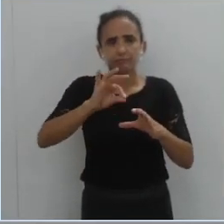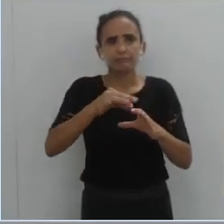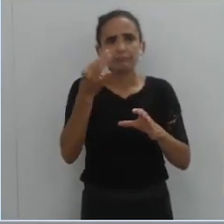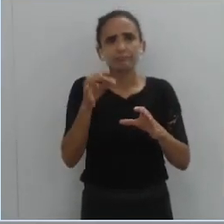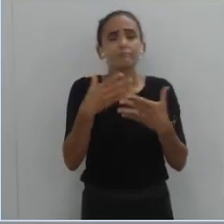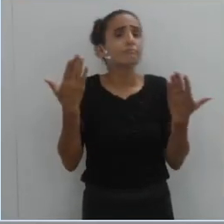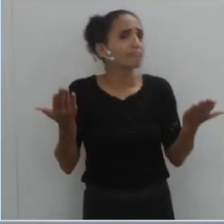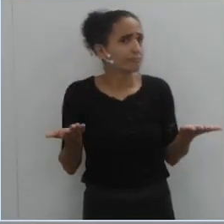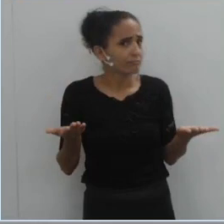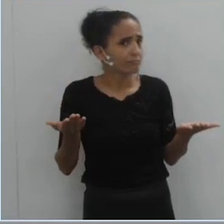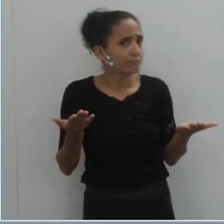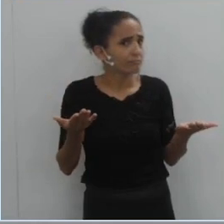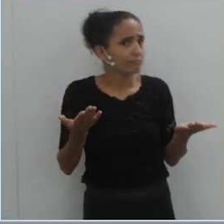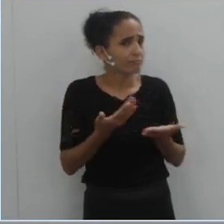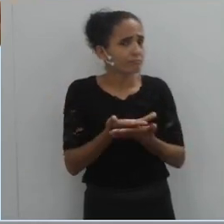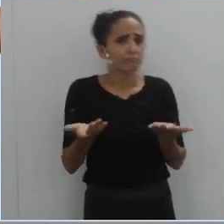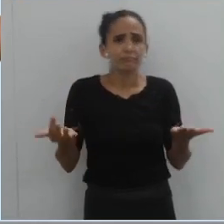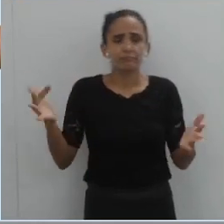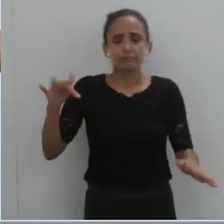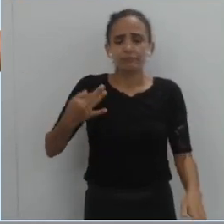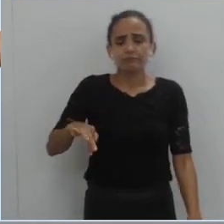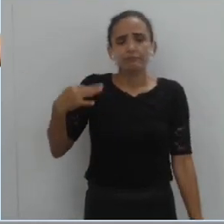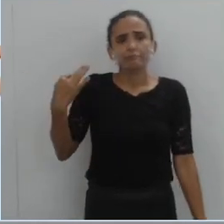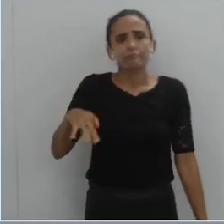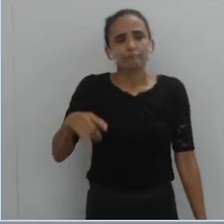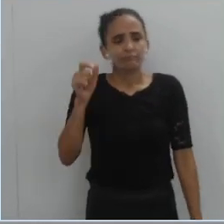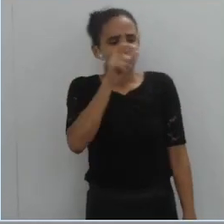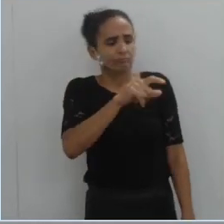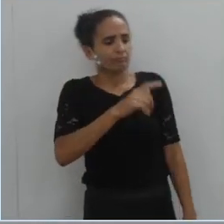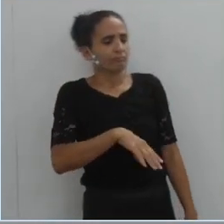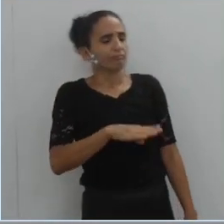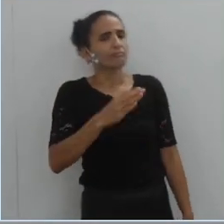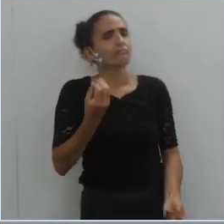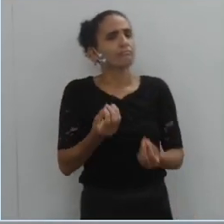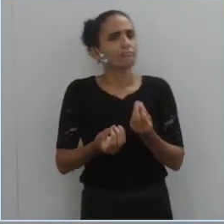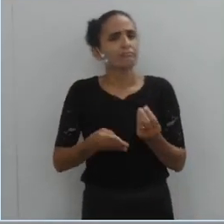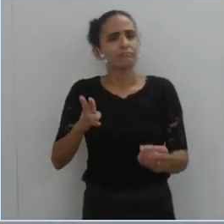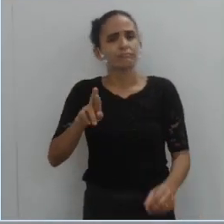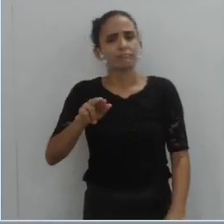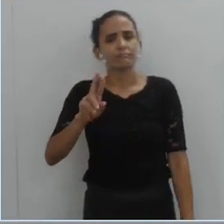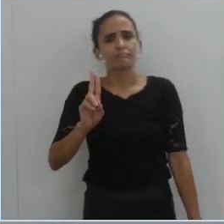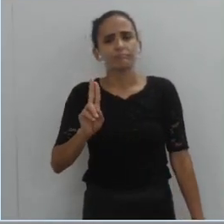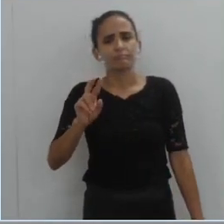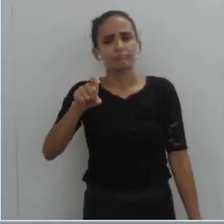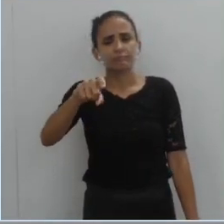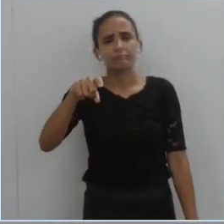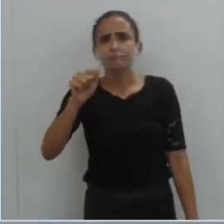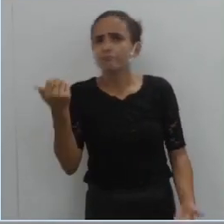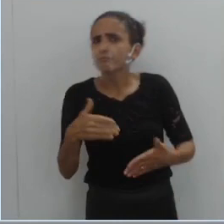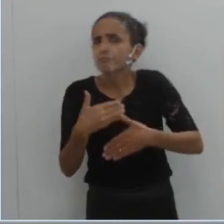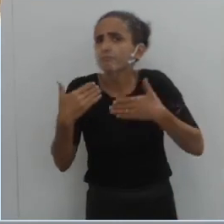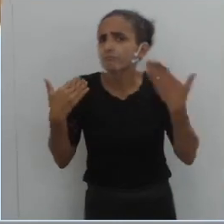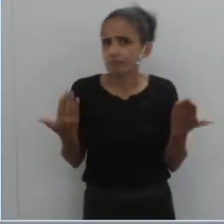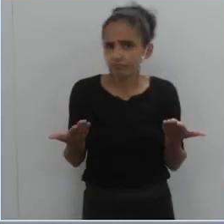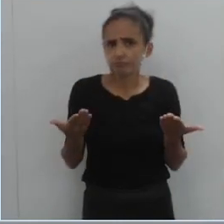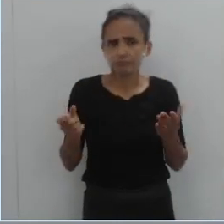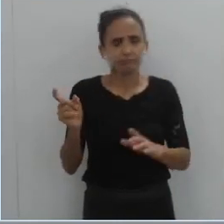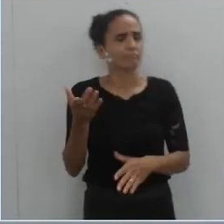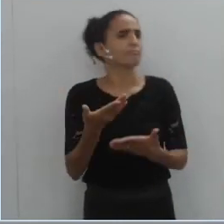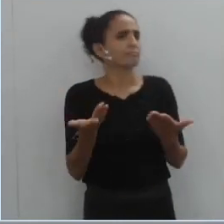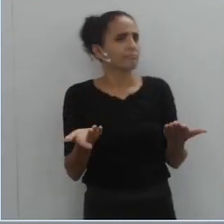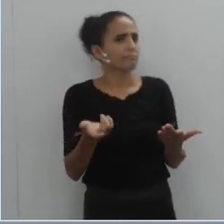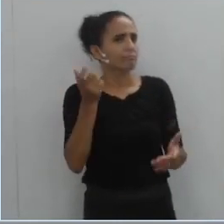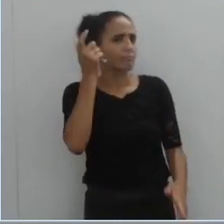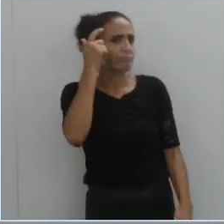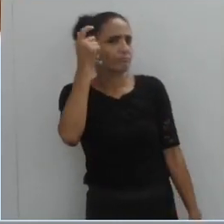aí? E quer que diziam? Joana d'Arc é bruxa. Impossível. Então, veja que